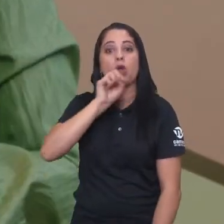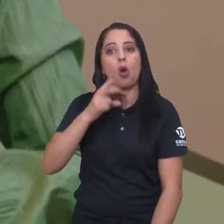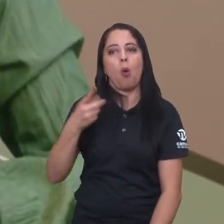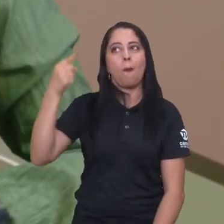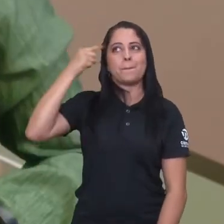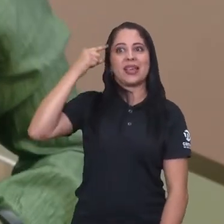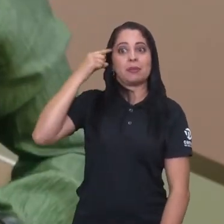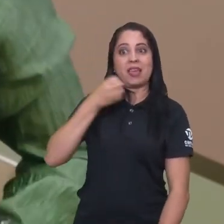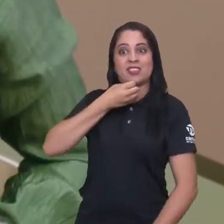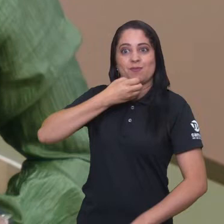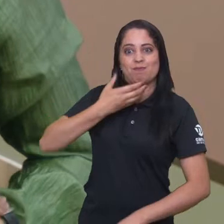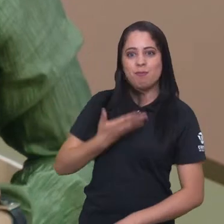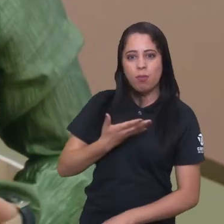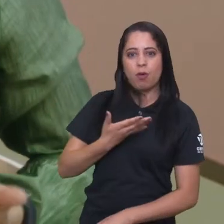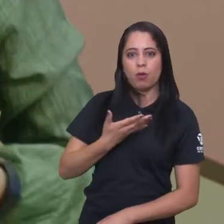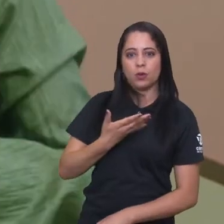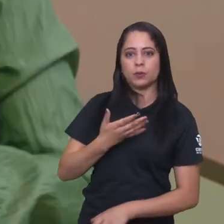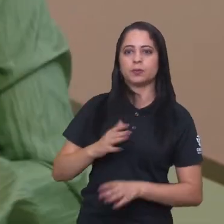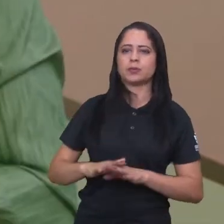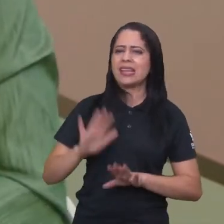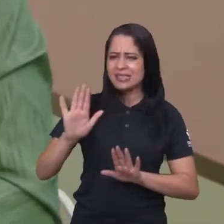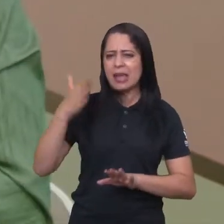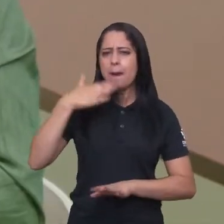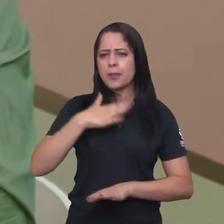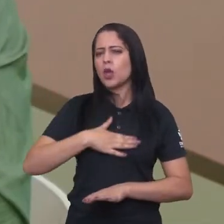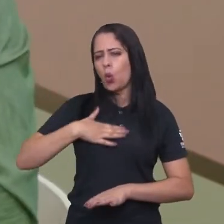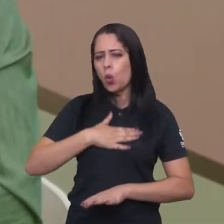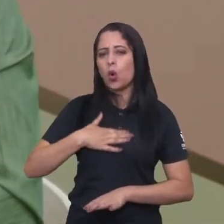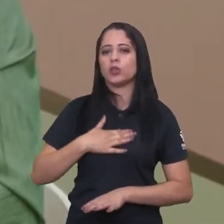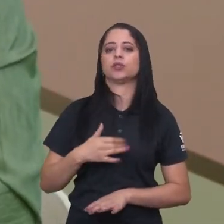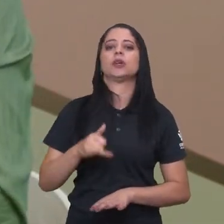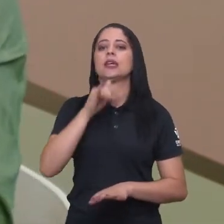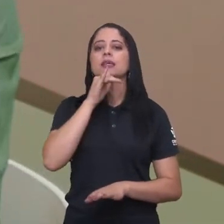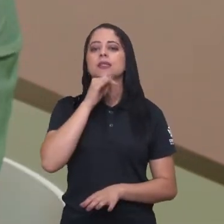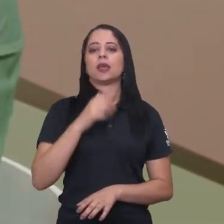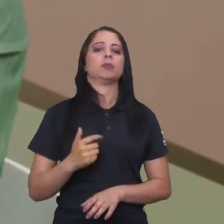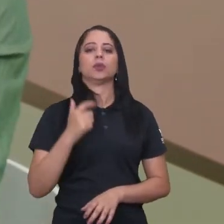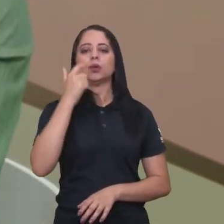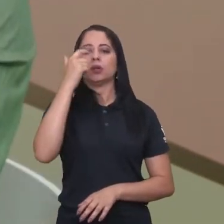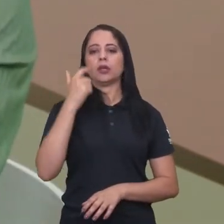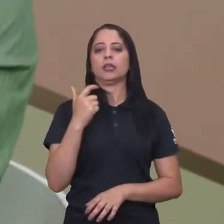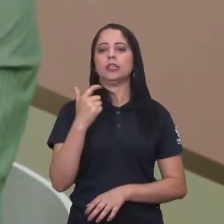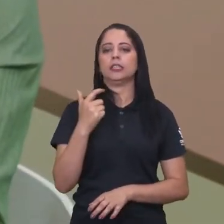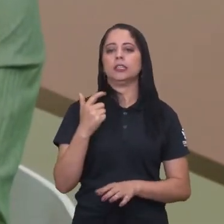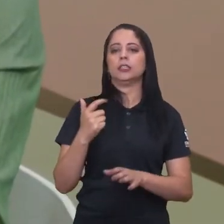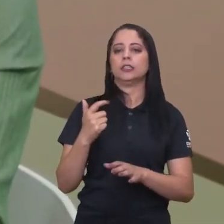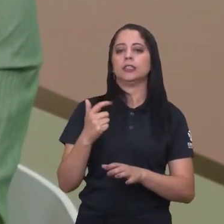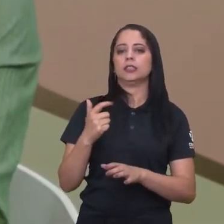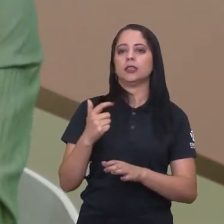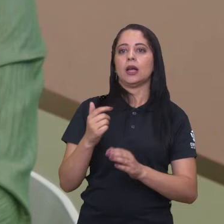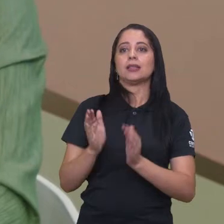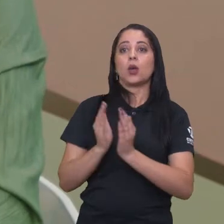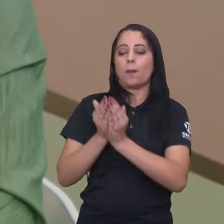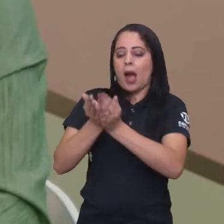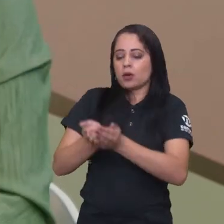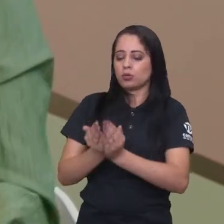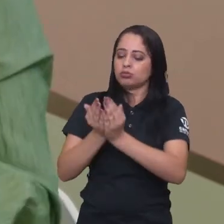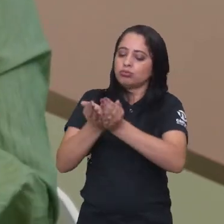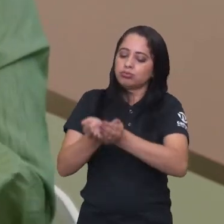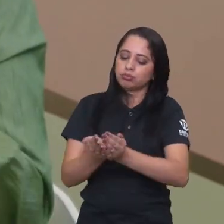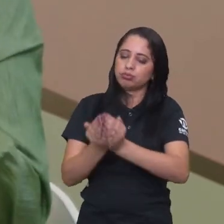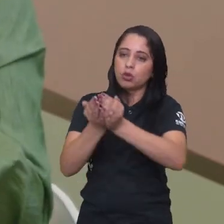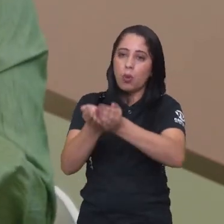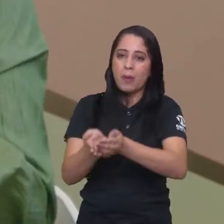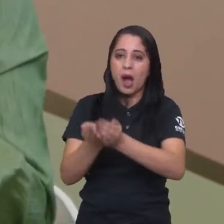positivo. Quando você falou de corrigir a rota, sabe um exemplo que eu gosto bastante de trazer? Eu falo assim, como se a gente colocasse o nosso barco no